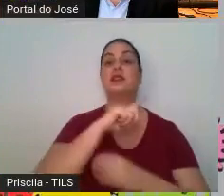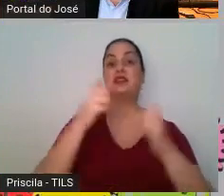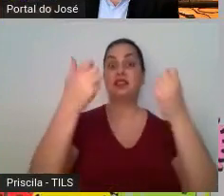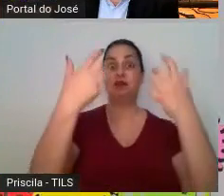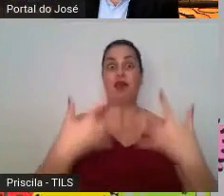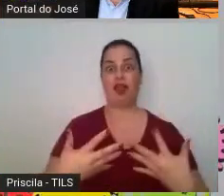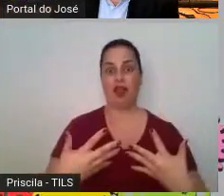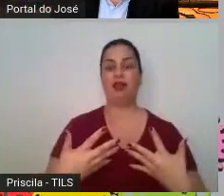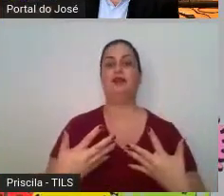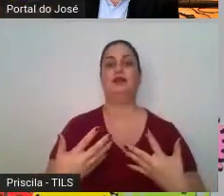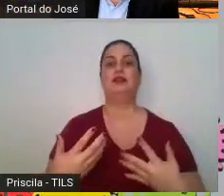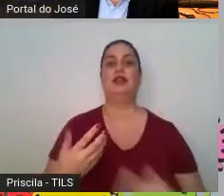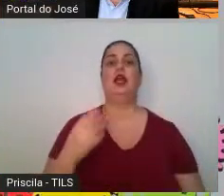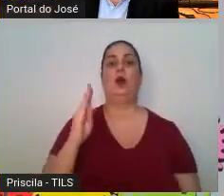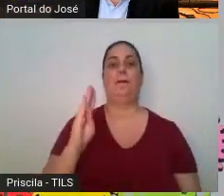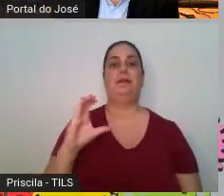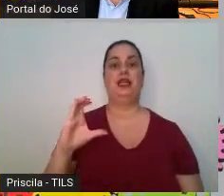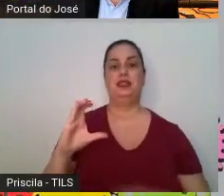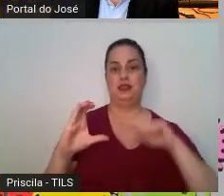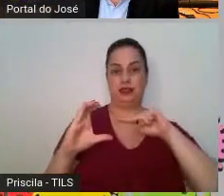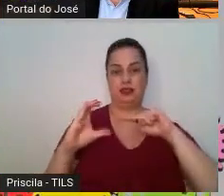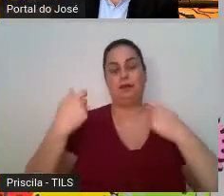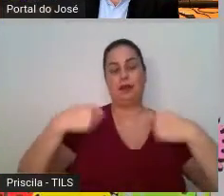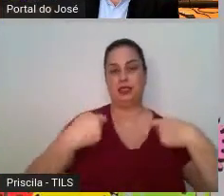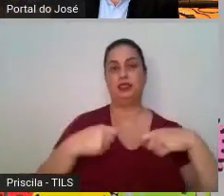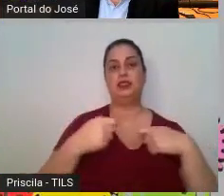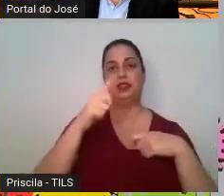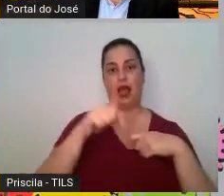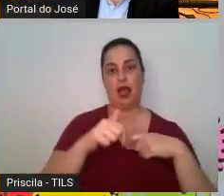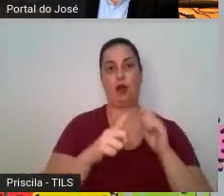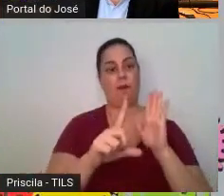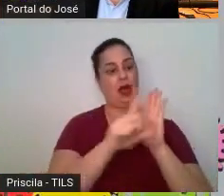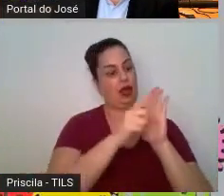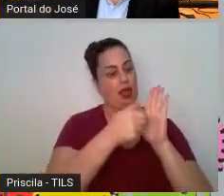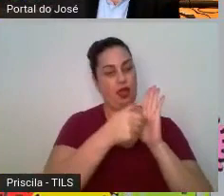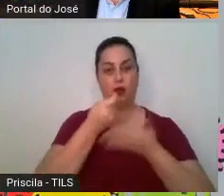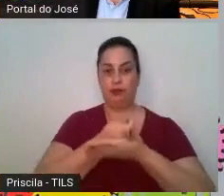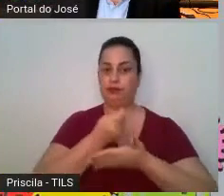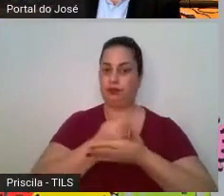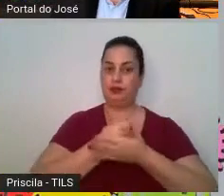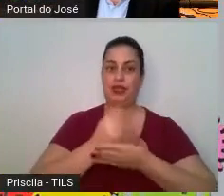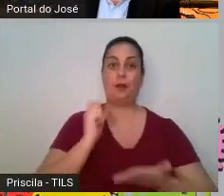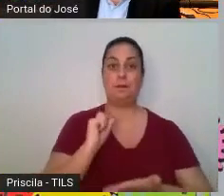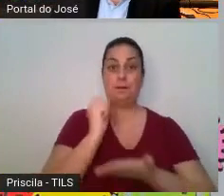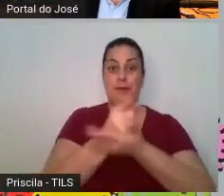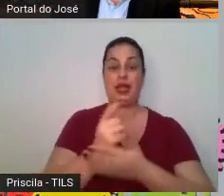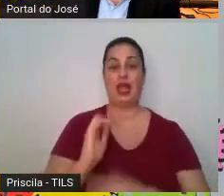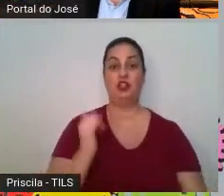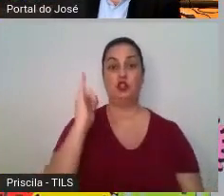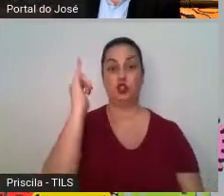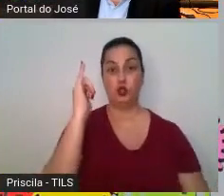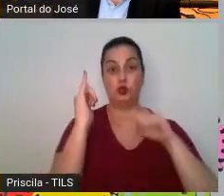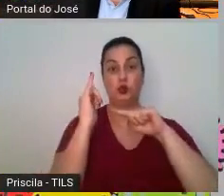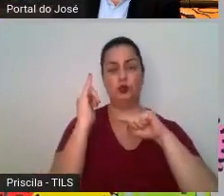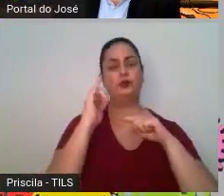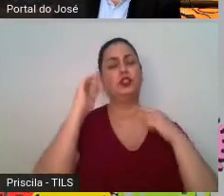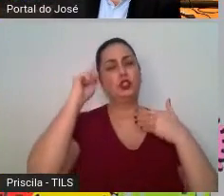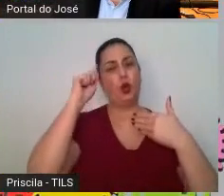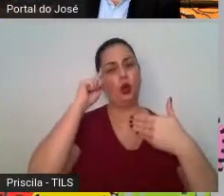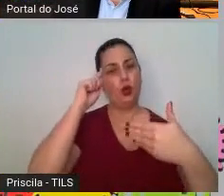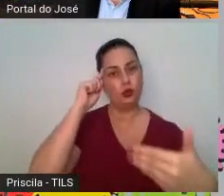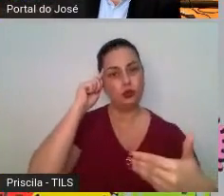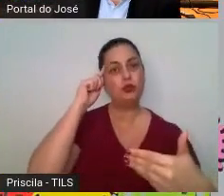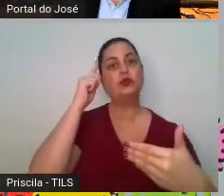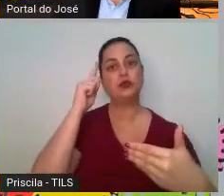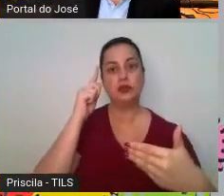ficar obrigado, por lei, a pagar juro diariamente aos bancos sobre um